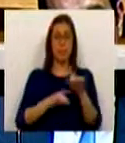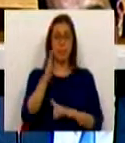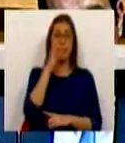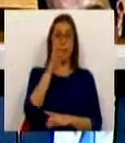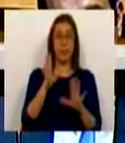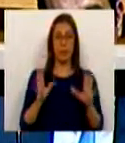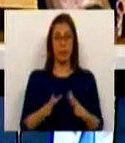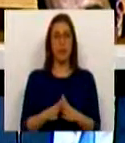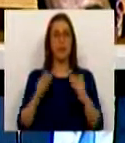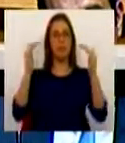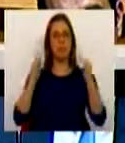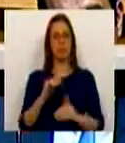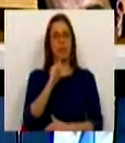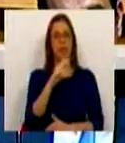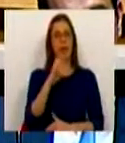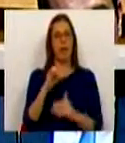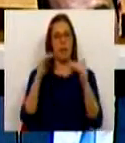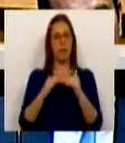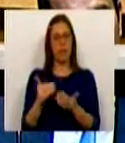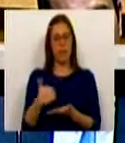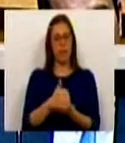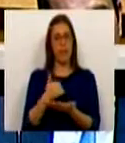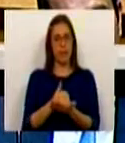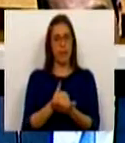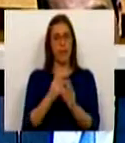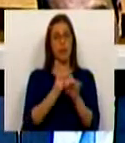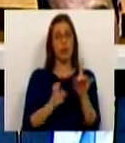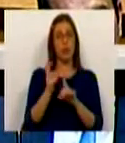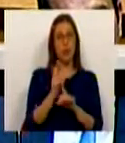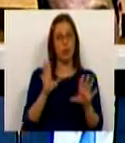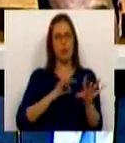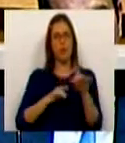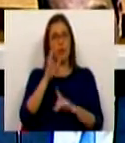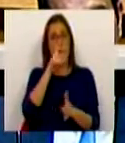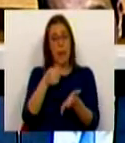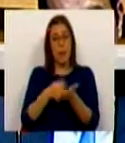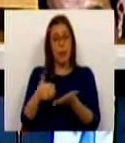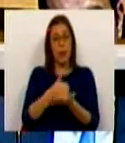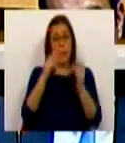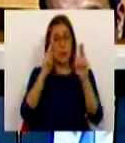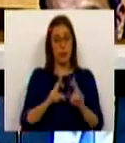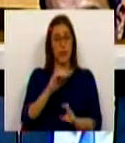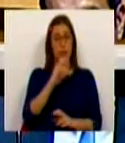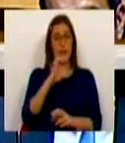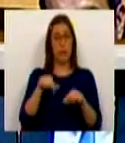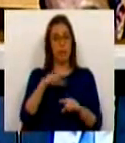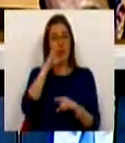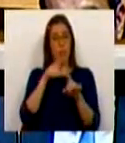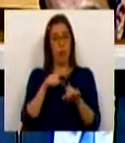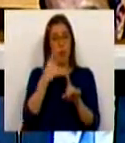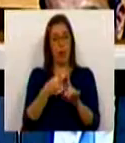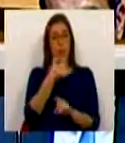disse aqui que baixaram o IRC e a receita subiu. Sr. Deputado, quem pagou a receita da descida de IRC foi este Governo